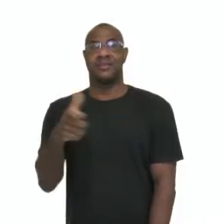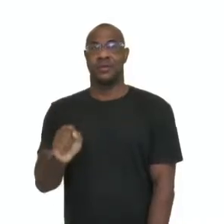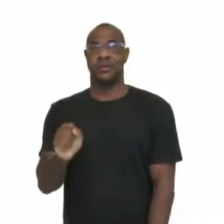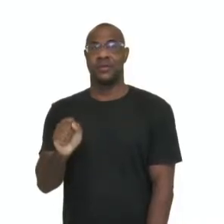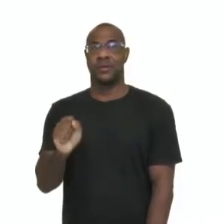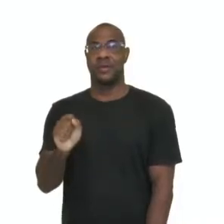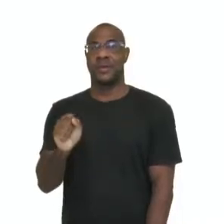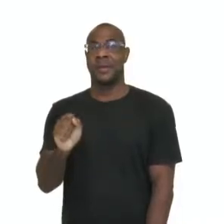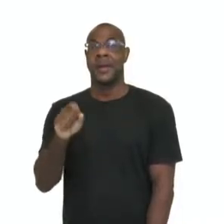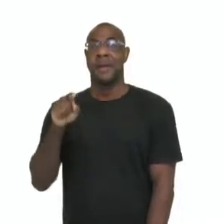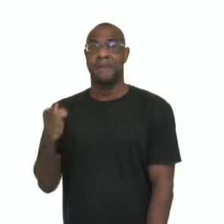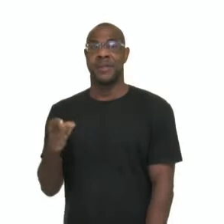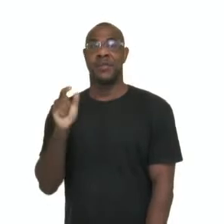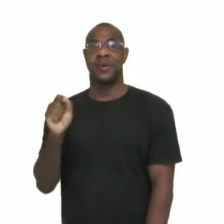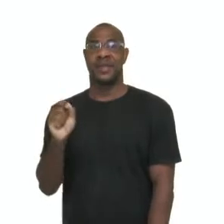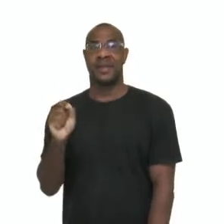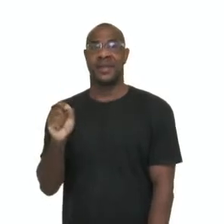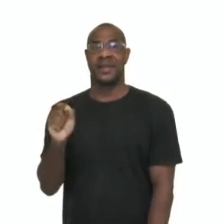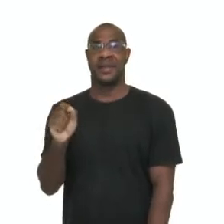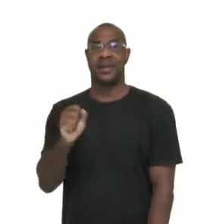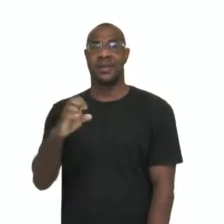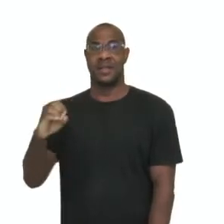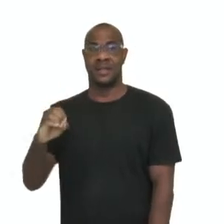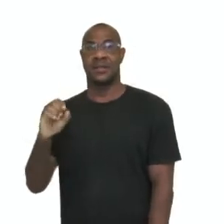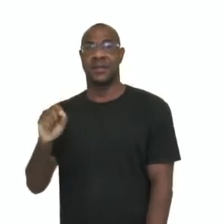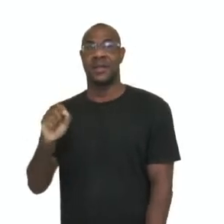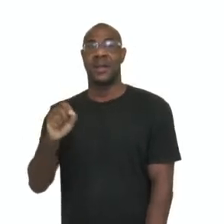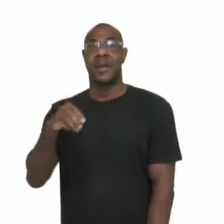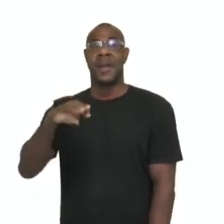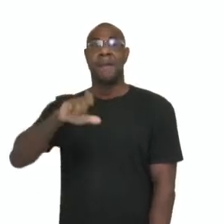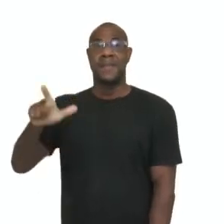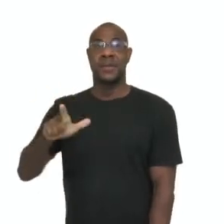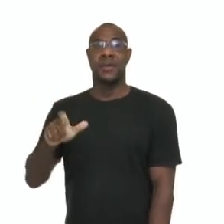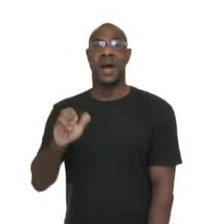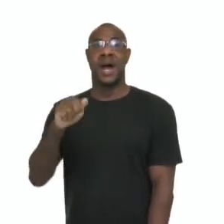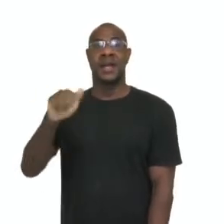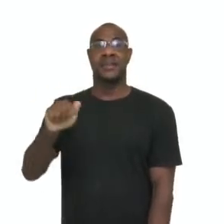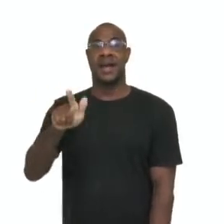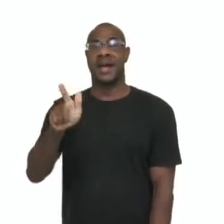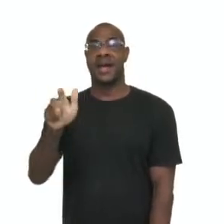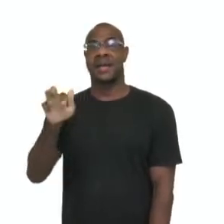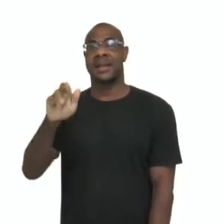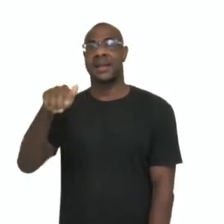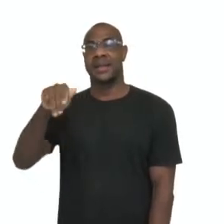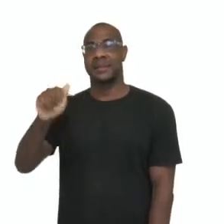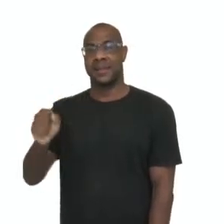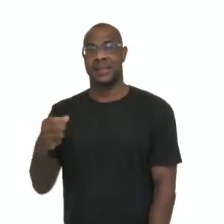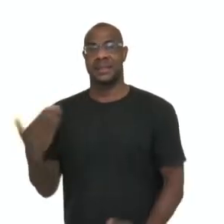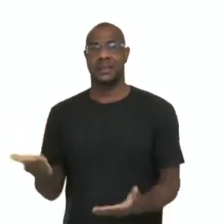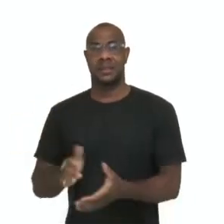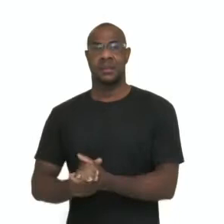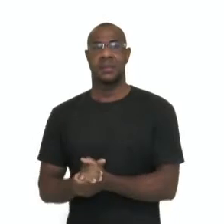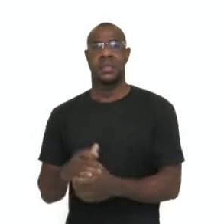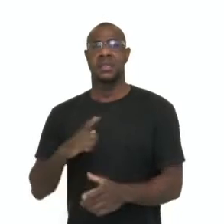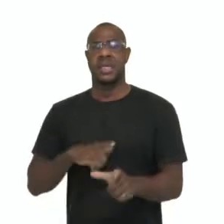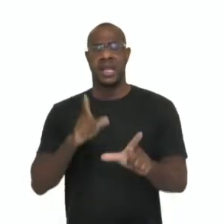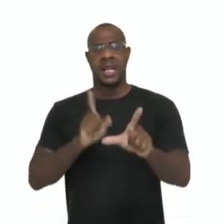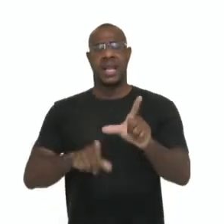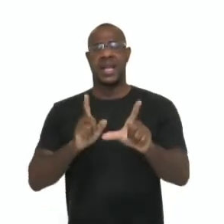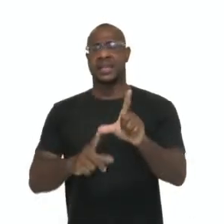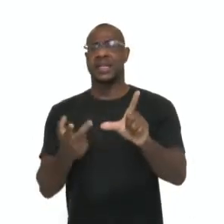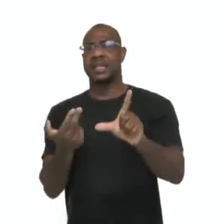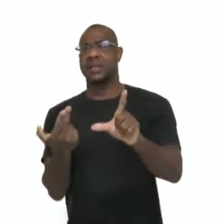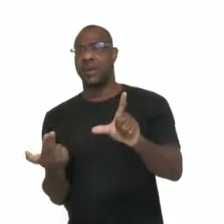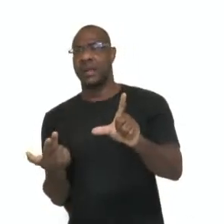3.628.800 anagramas. Agora, mas tem letras iguais e como que eu diferencio essas